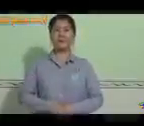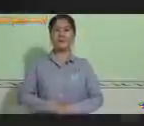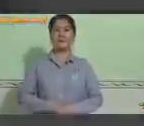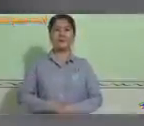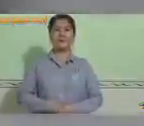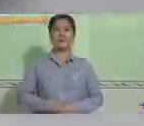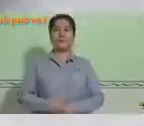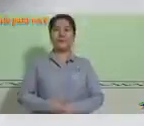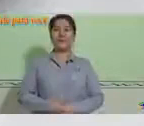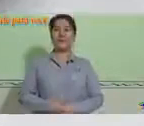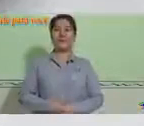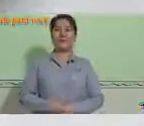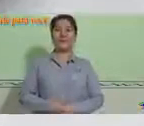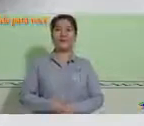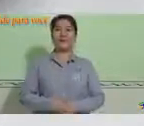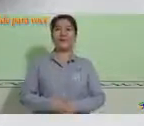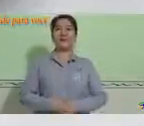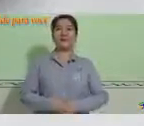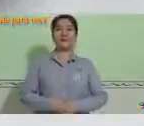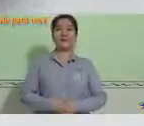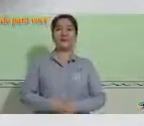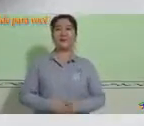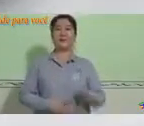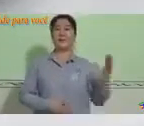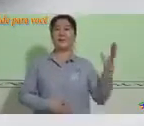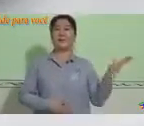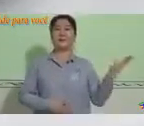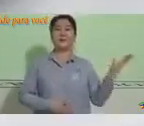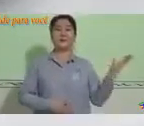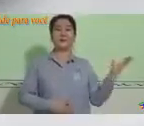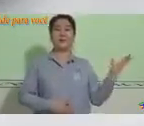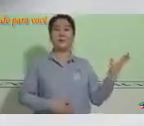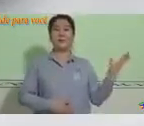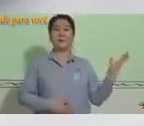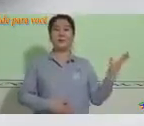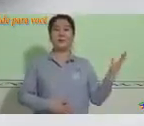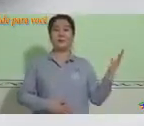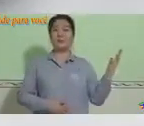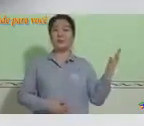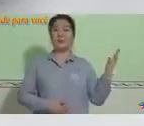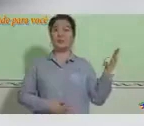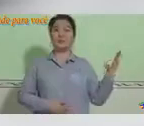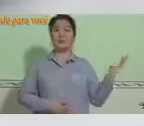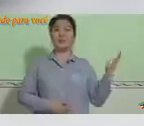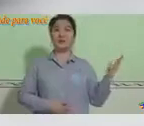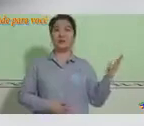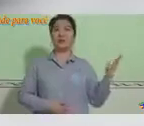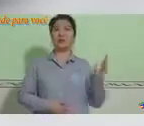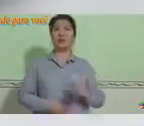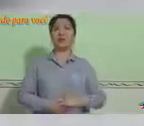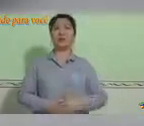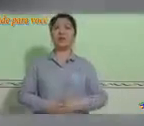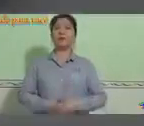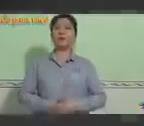sendo que as principais causas podem ser 2. Atividades físicas que exigem esforço do joelho, como corrida e maratona